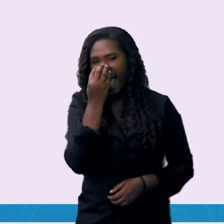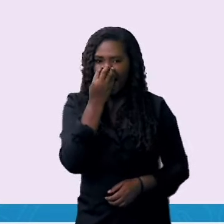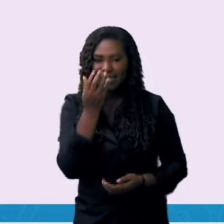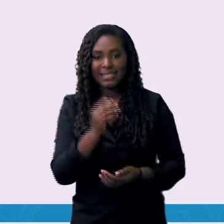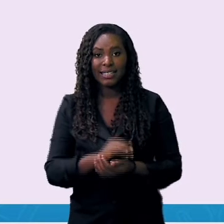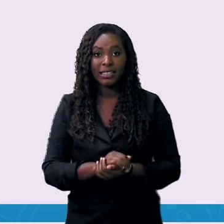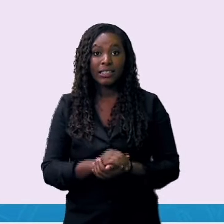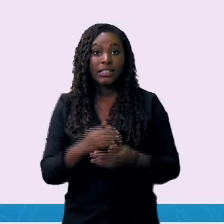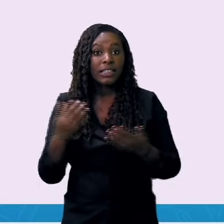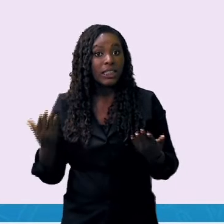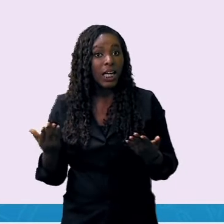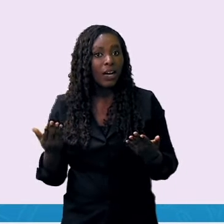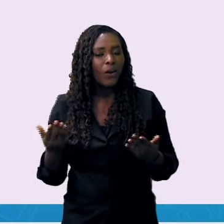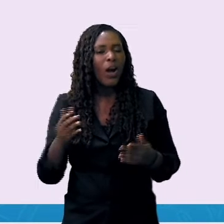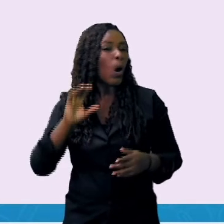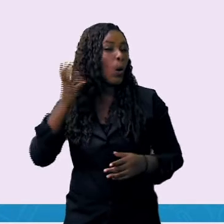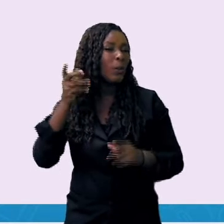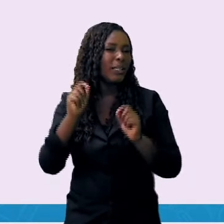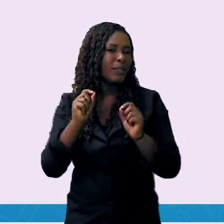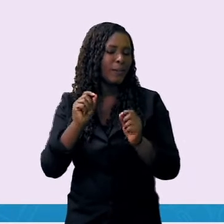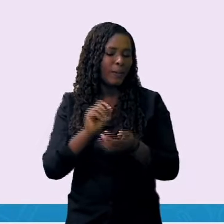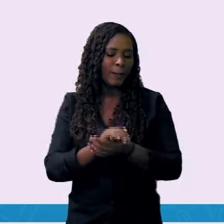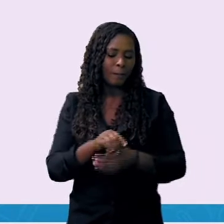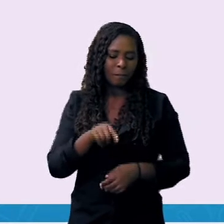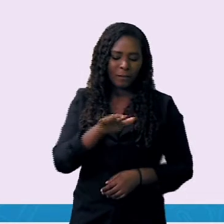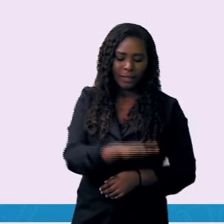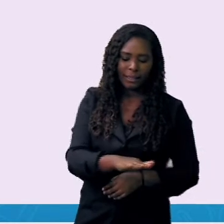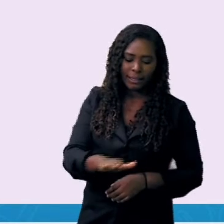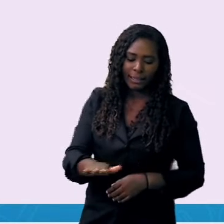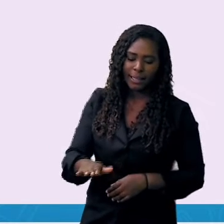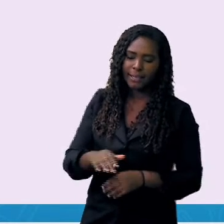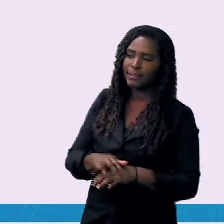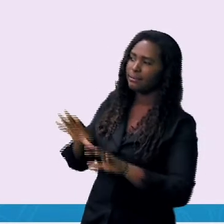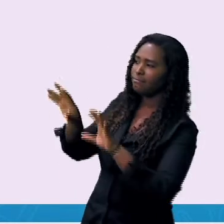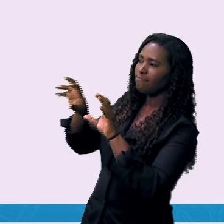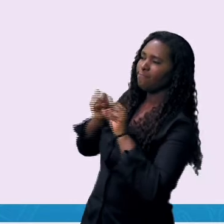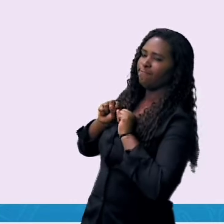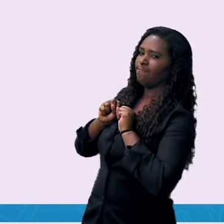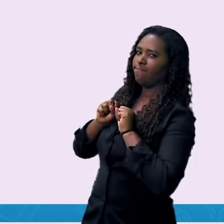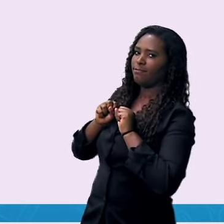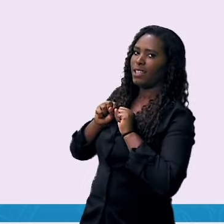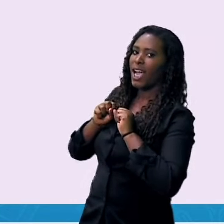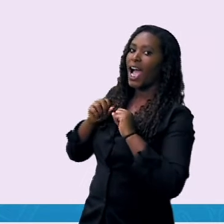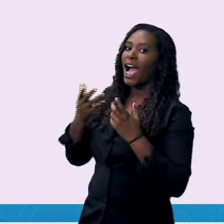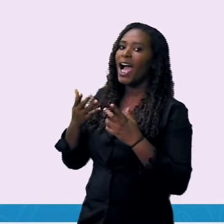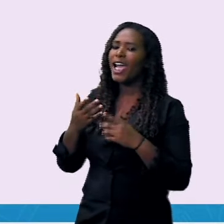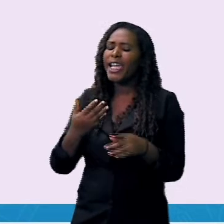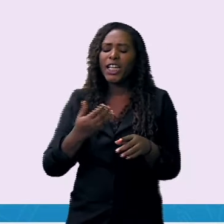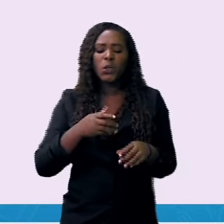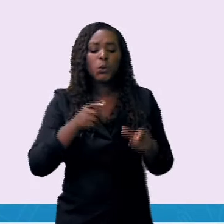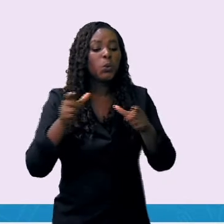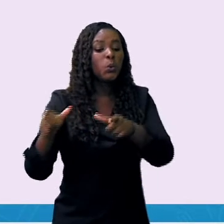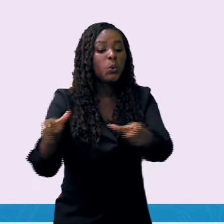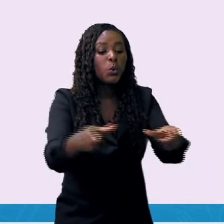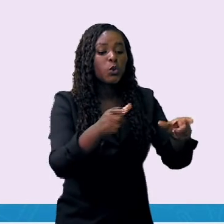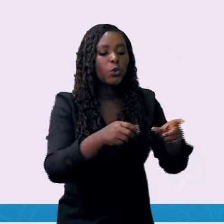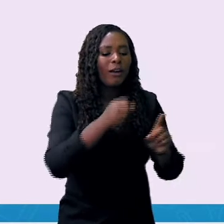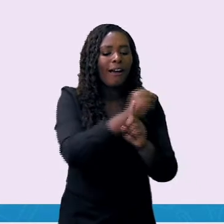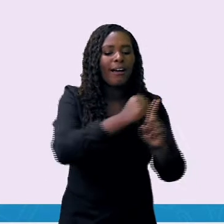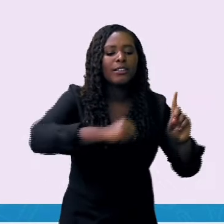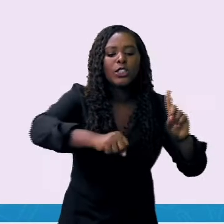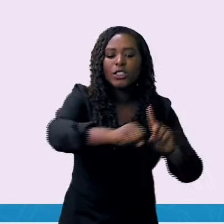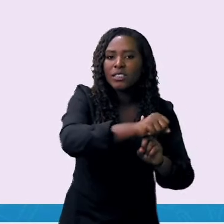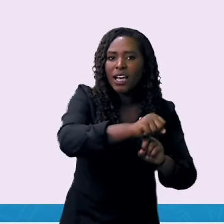não sabe se comportar socialmente, que é a questão dos limites, não sabe o local adequado, não